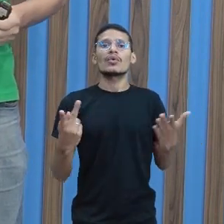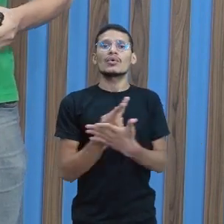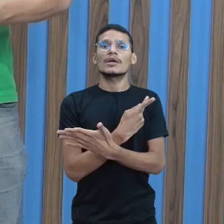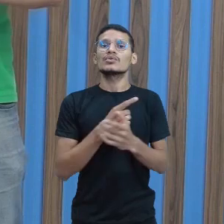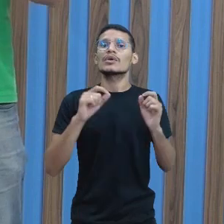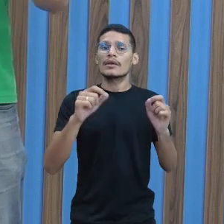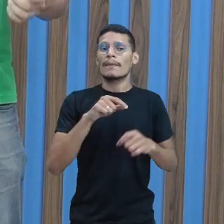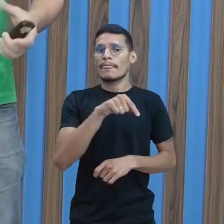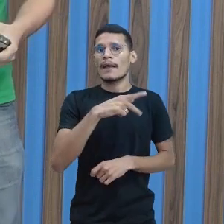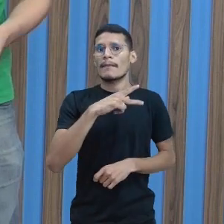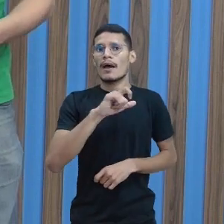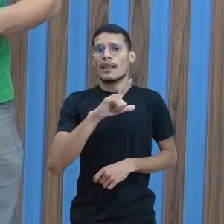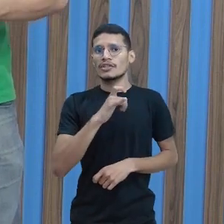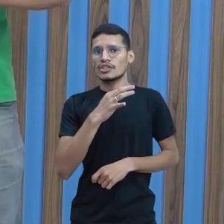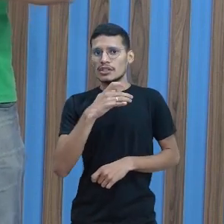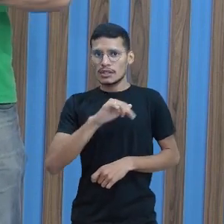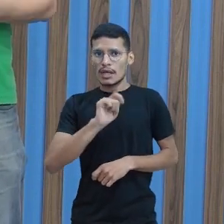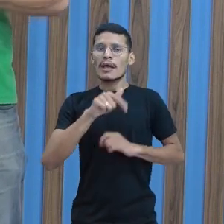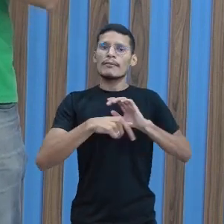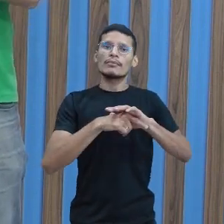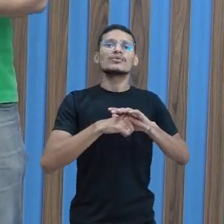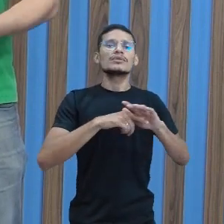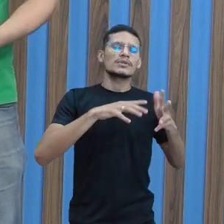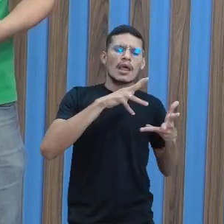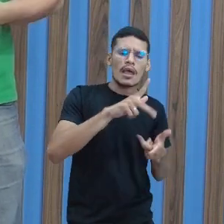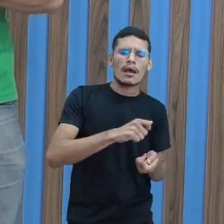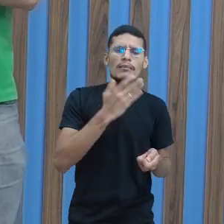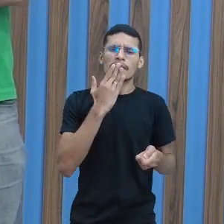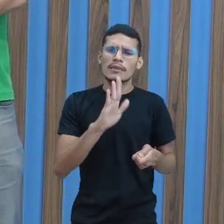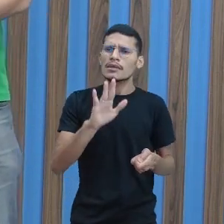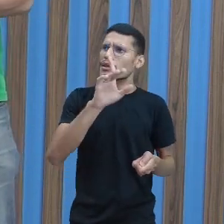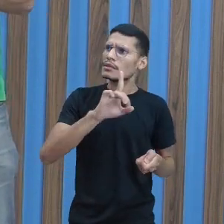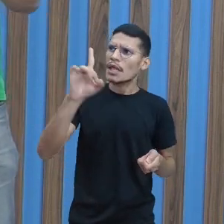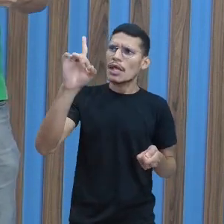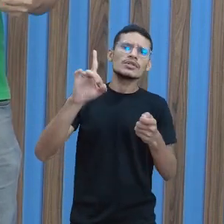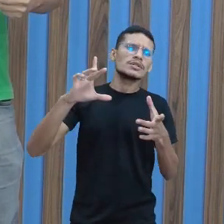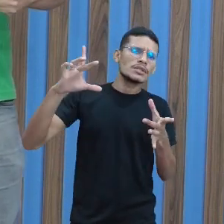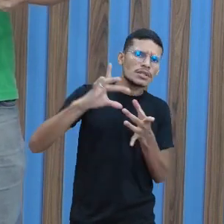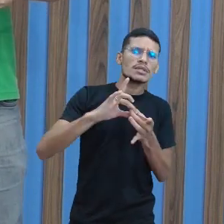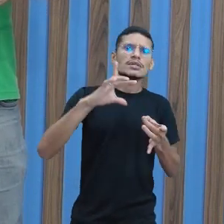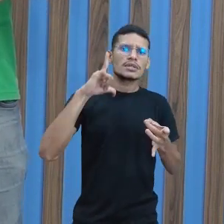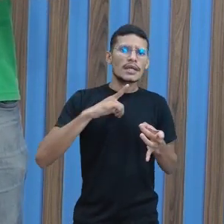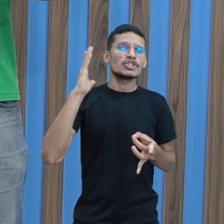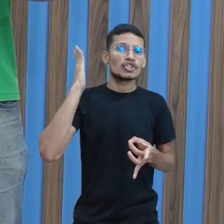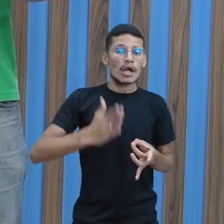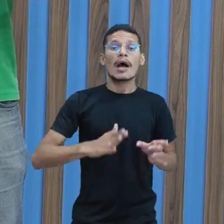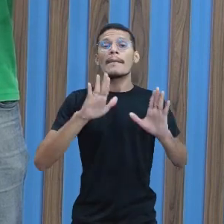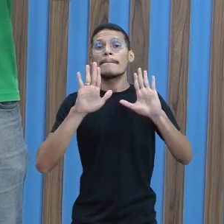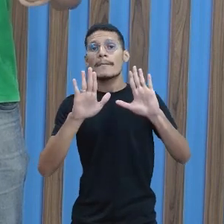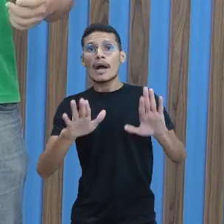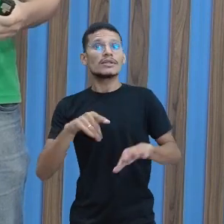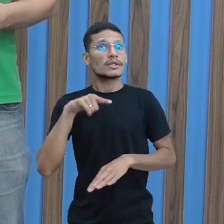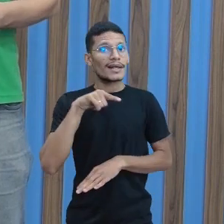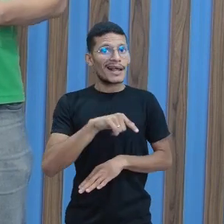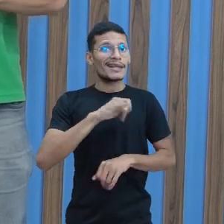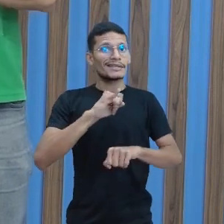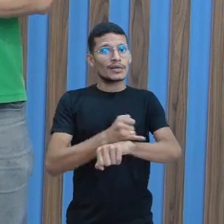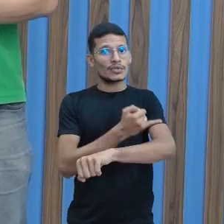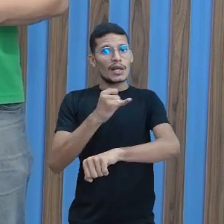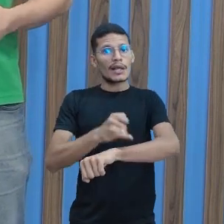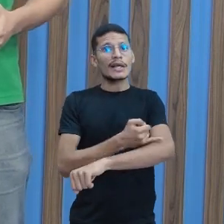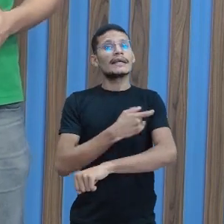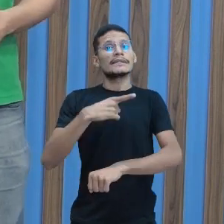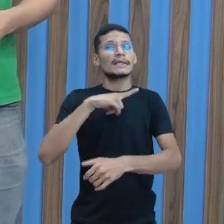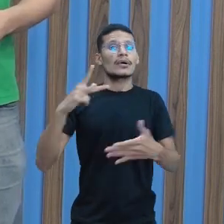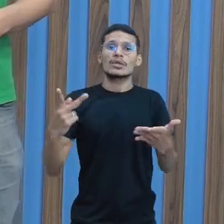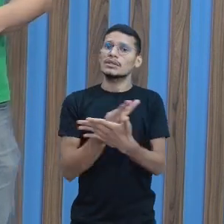a Palestina é a terra prometida, né, e por Deus, enfim, dentro de uma aliança, e que era lá em Jerusalém onde existia o